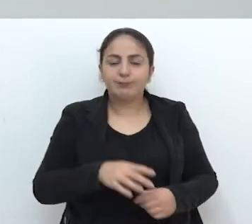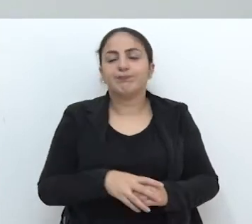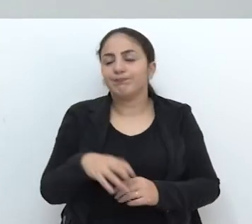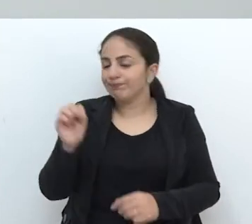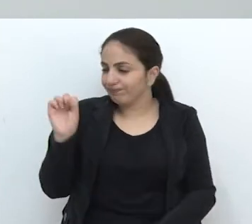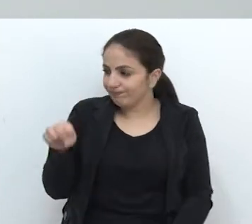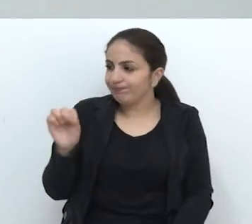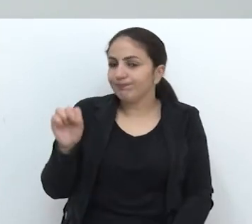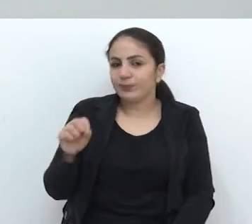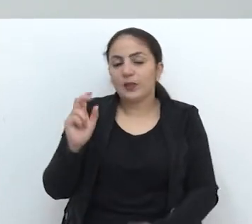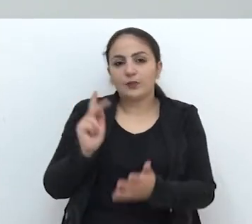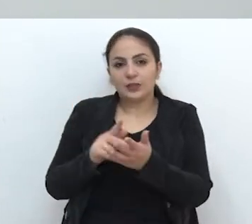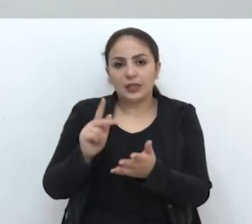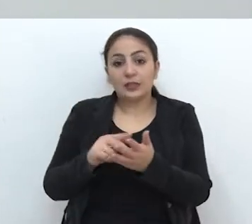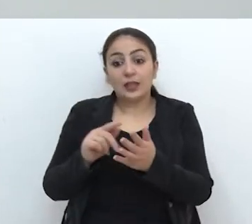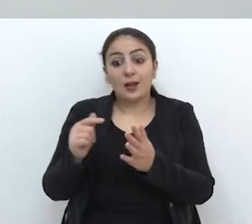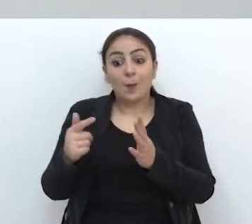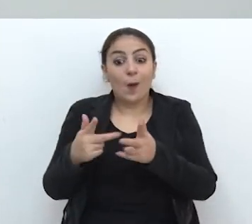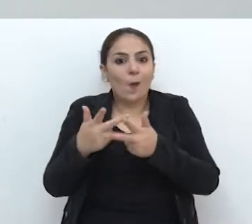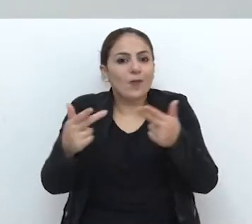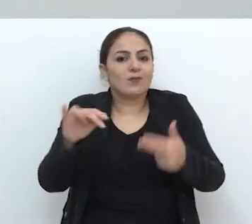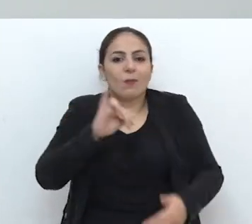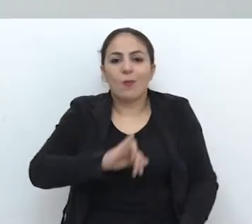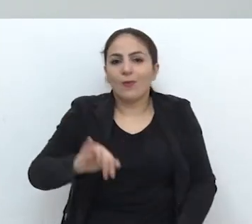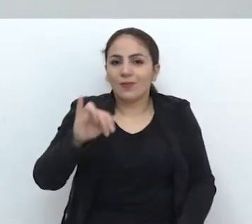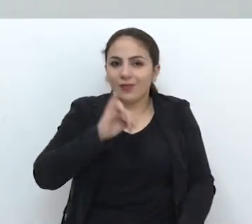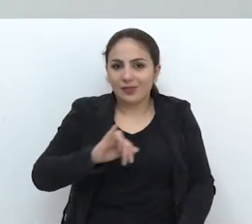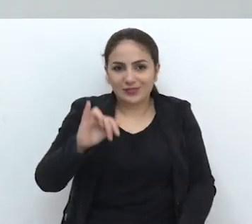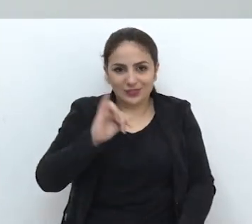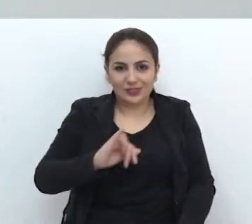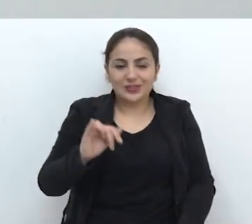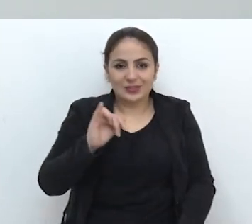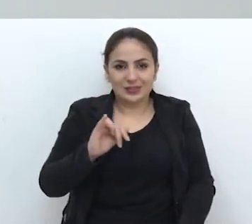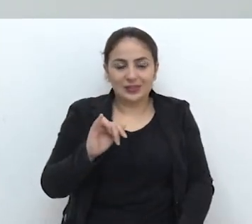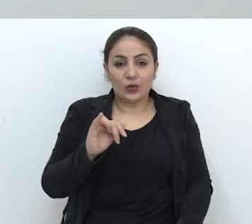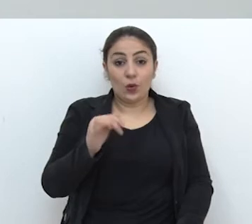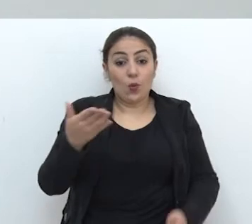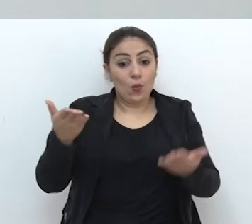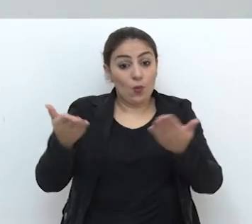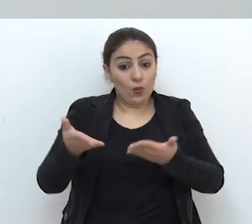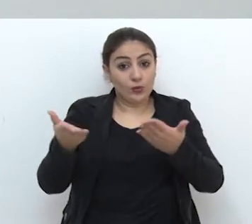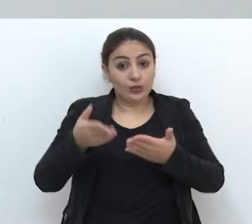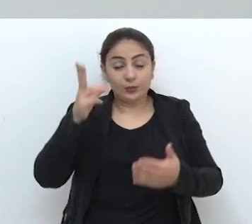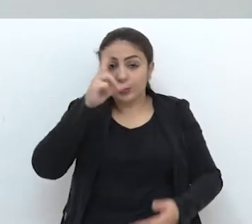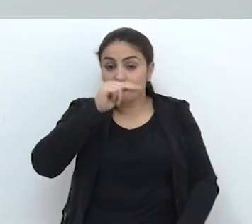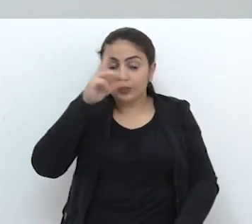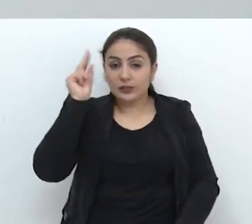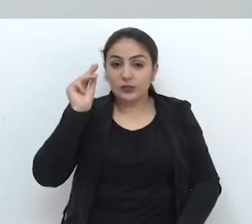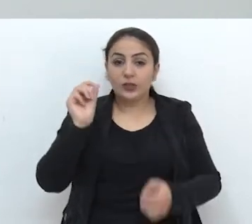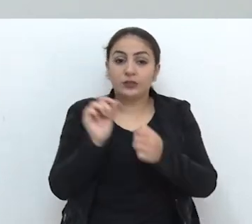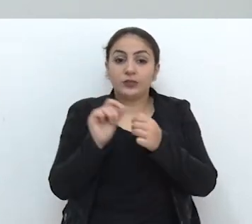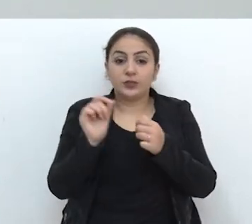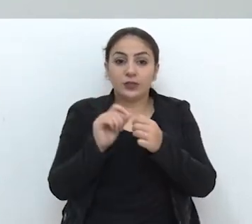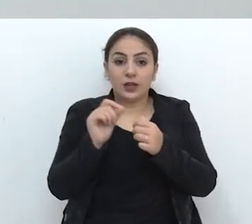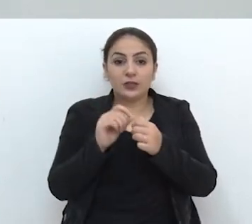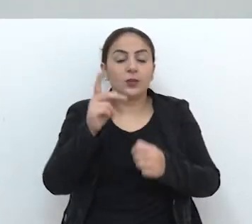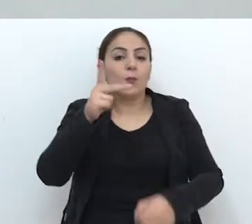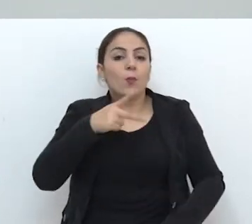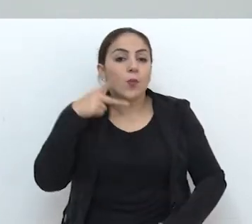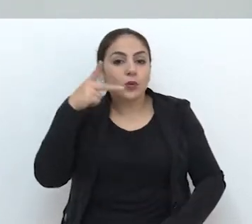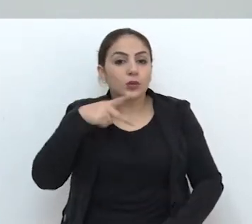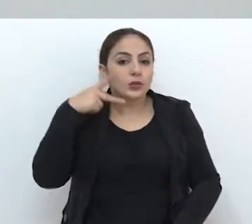público. Sim, com certeza. Isso é um ponto muito importante. Na verdade, hoje a prefeitura desenvolve